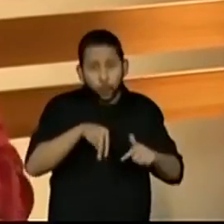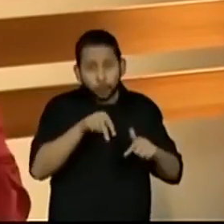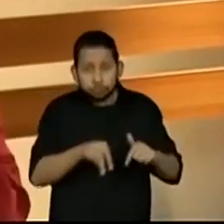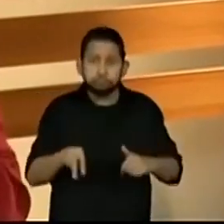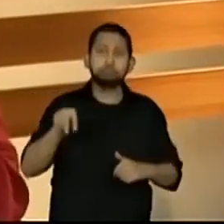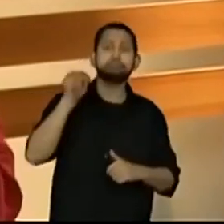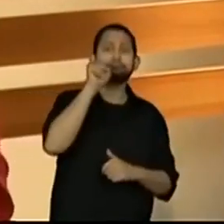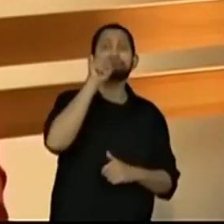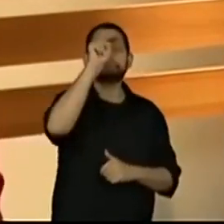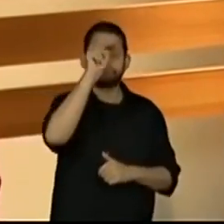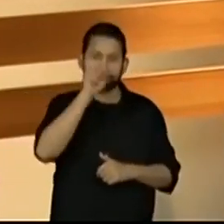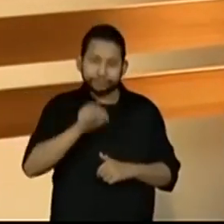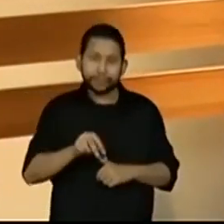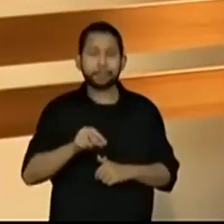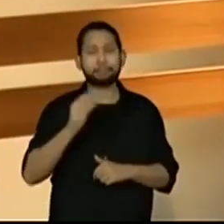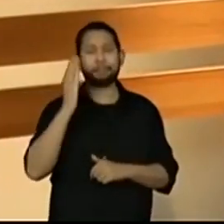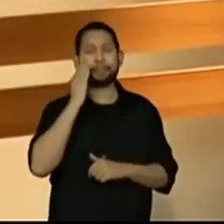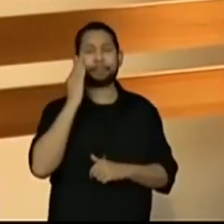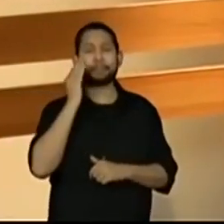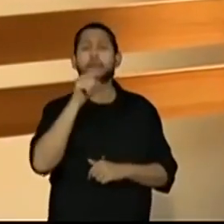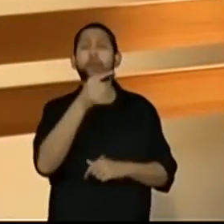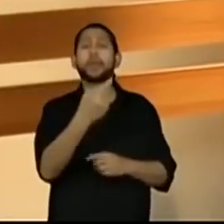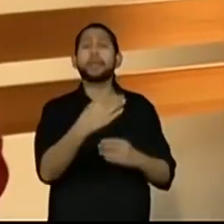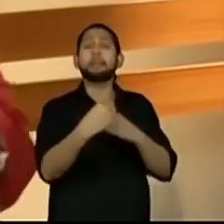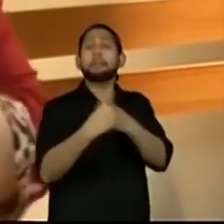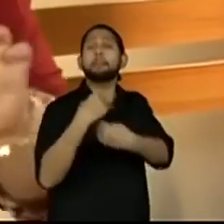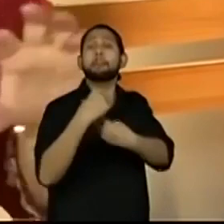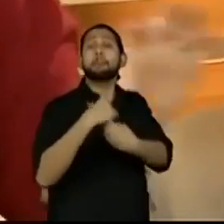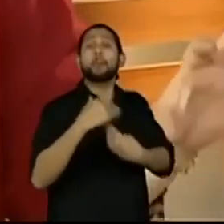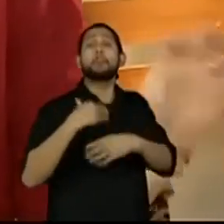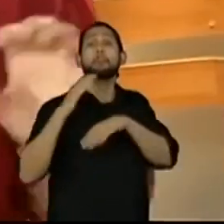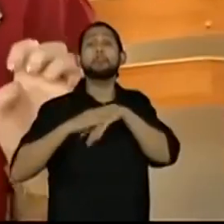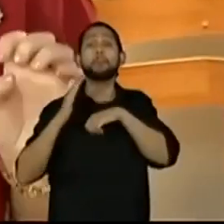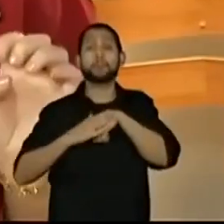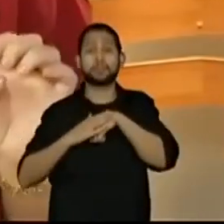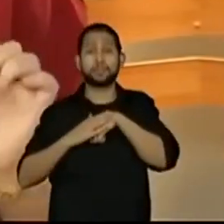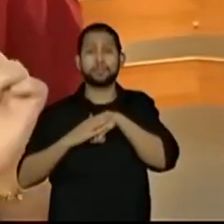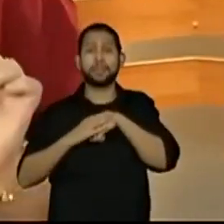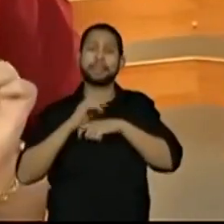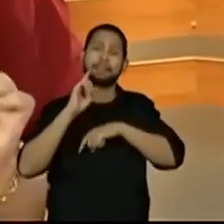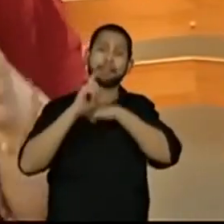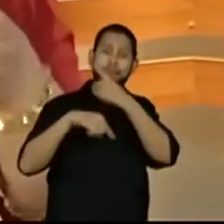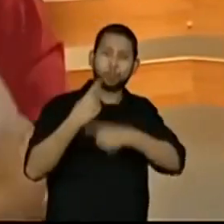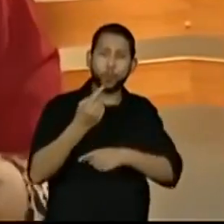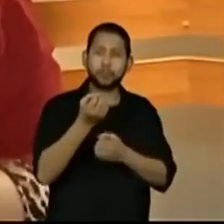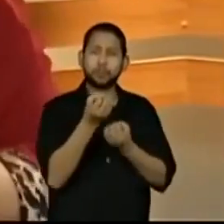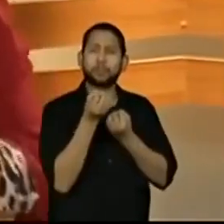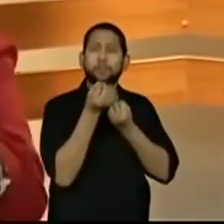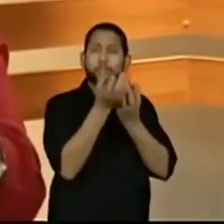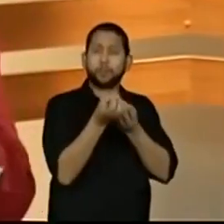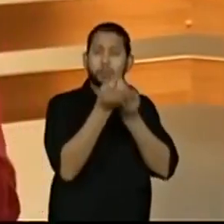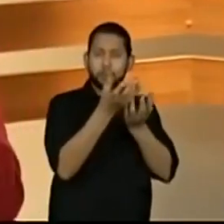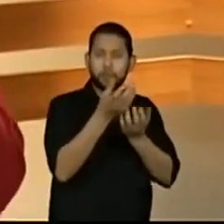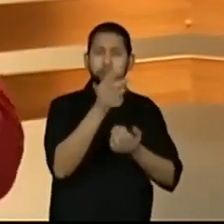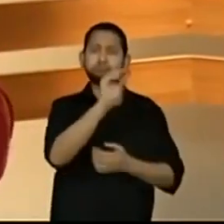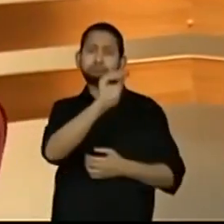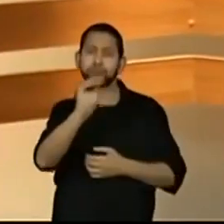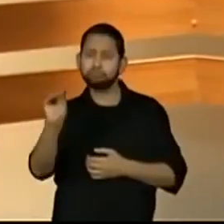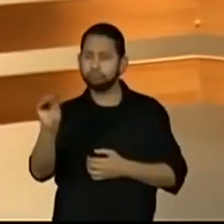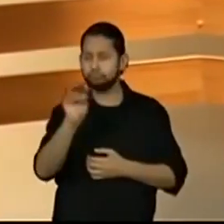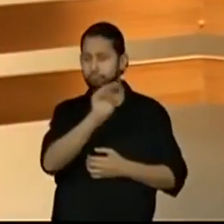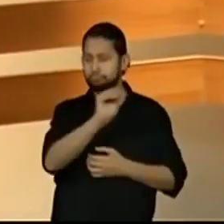está pedindo, o que de fato quer que eu faça, e separar os dados que estão ali. Ele me oferece, ele